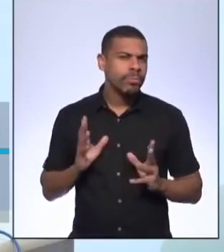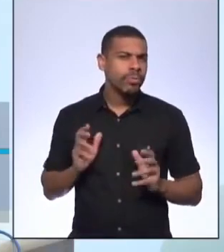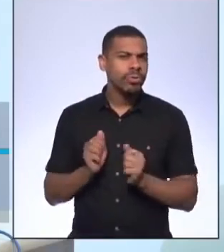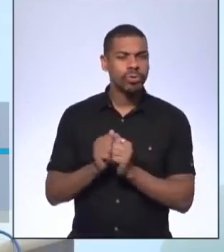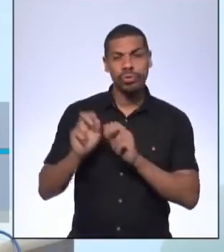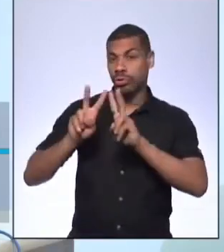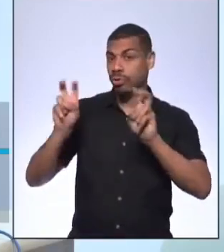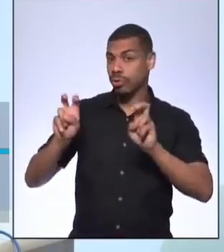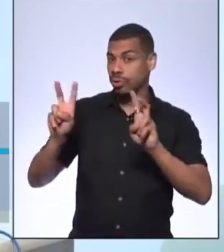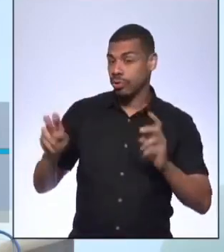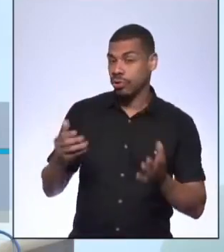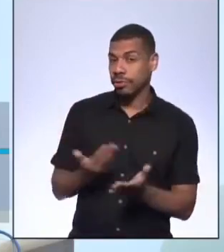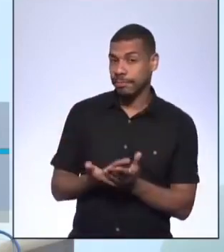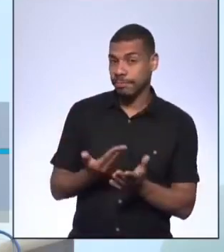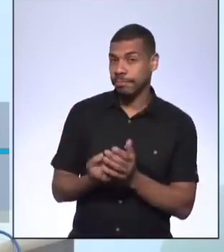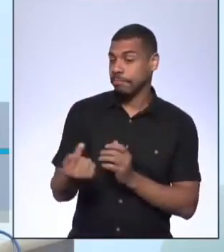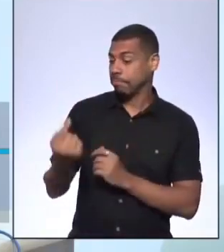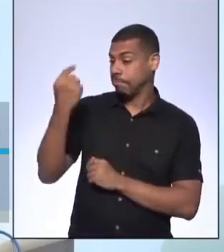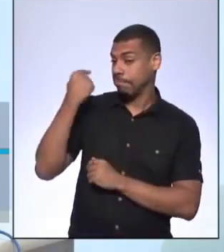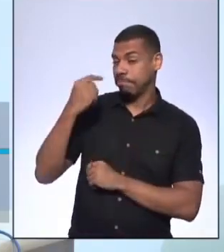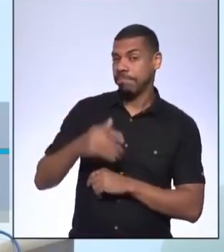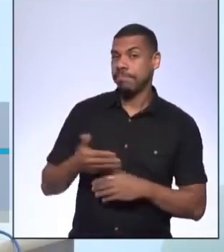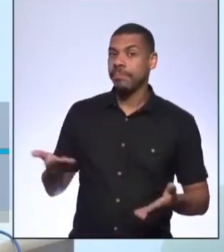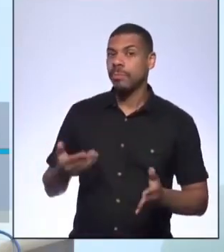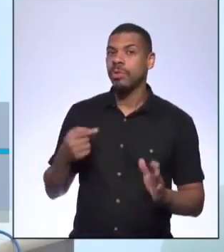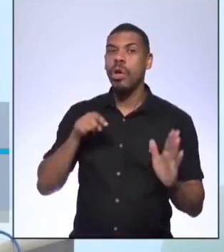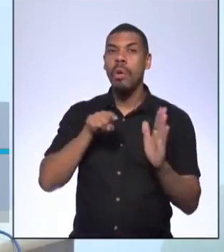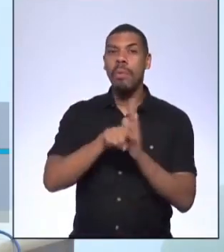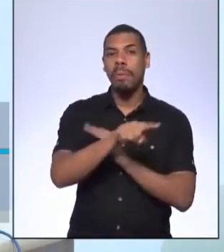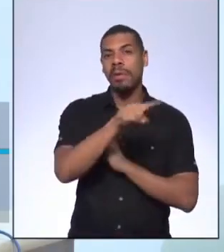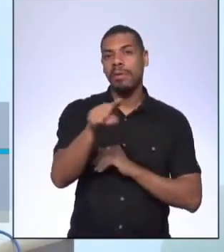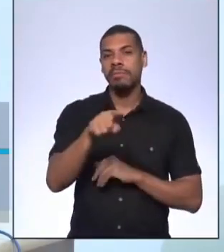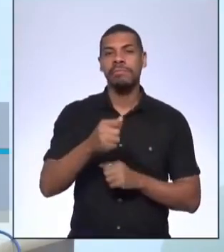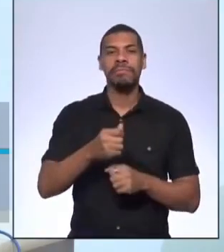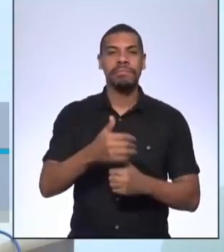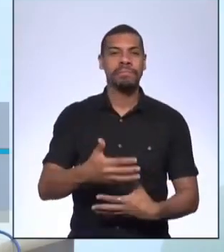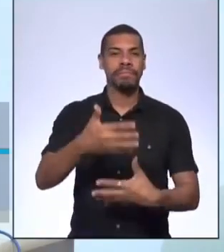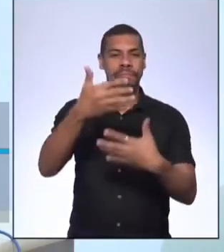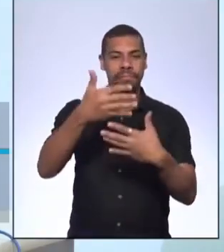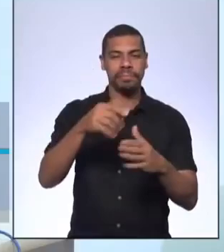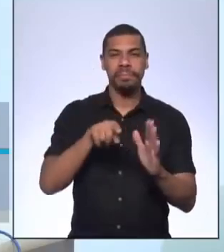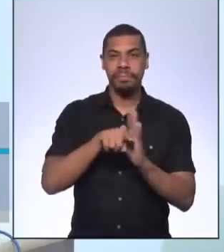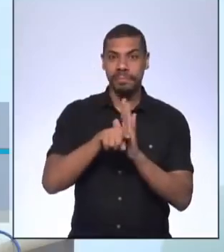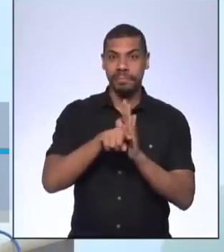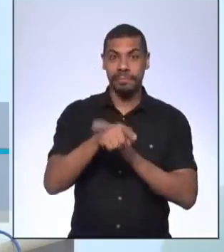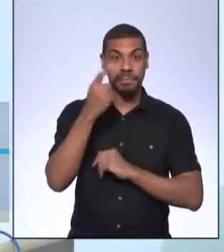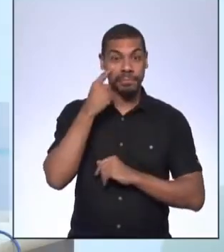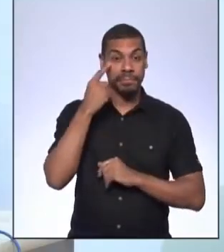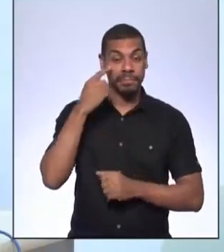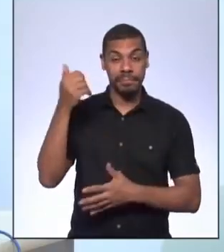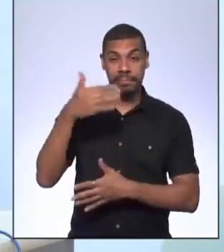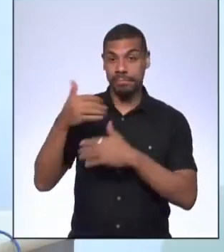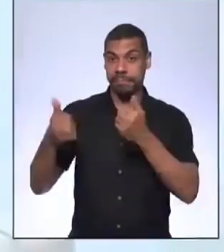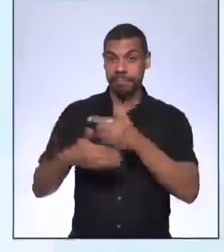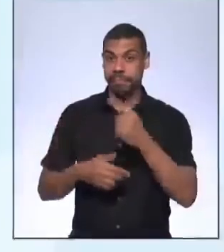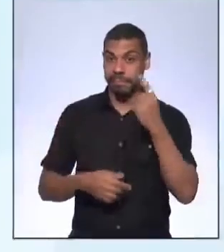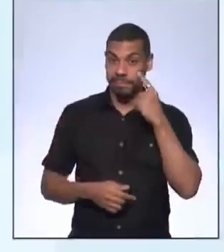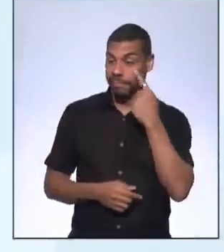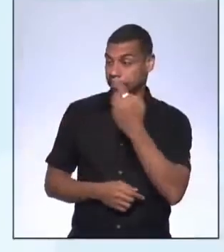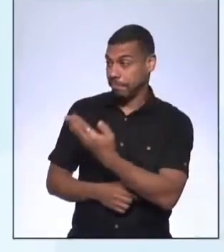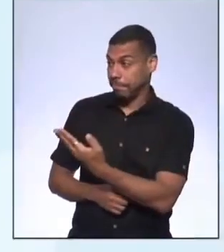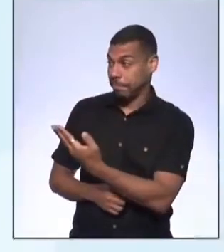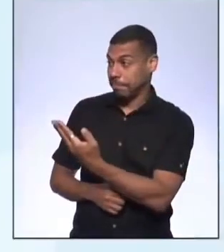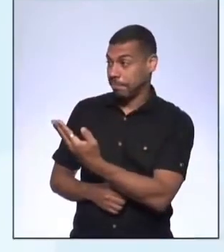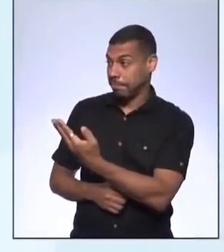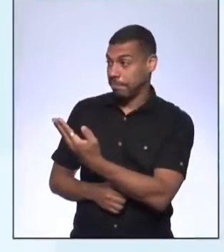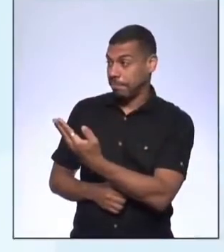tema já algumas aulas, vamos fazer uma sondagem em forma de problematização que vai aparecer aí na tela para vocês.